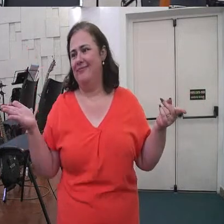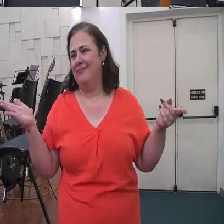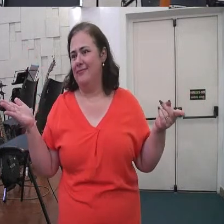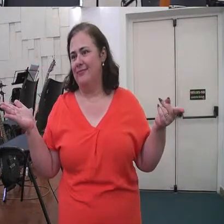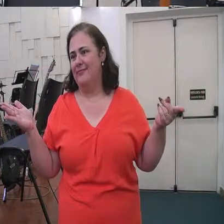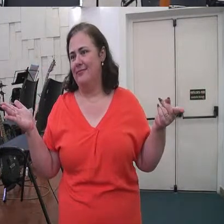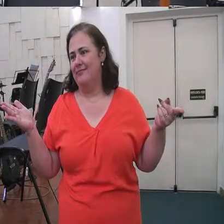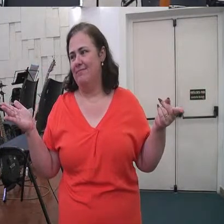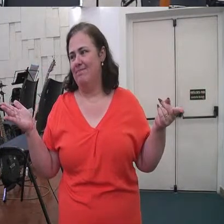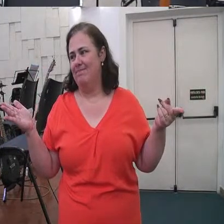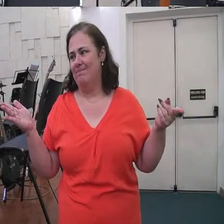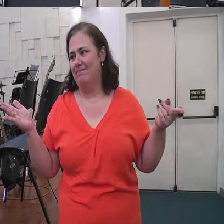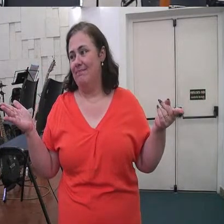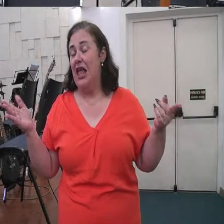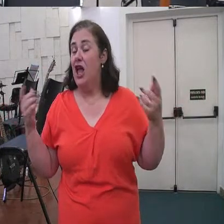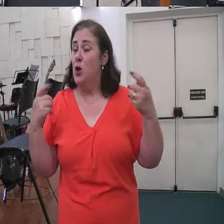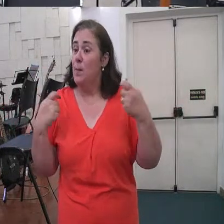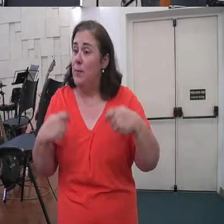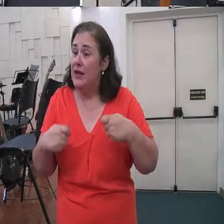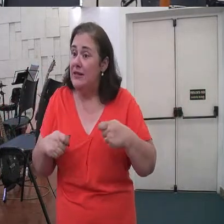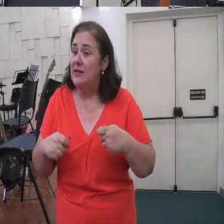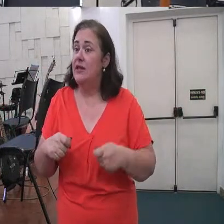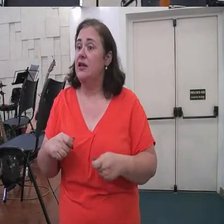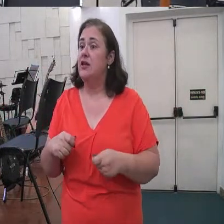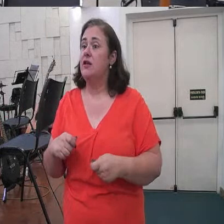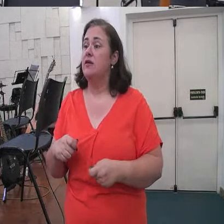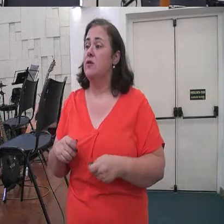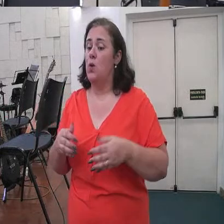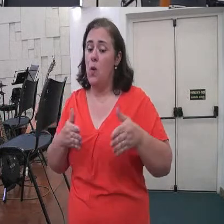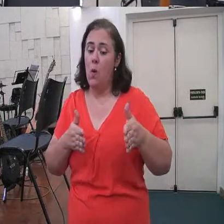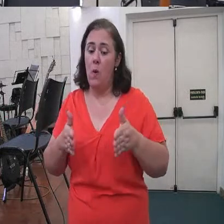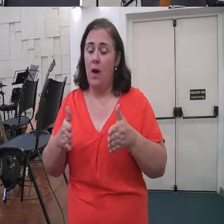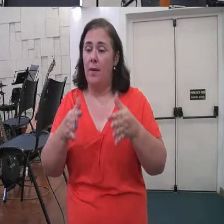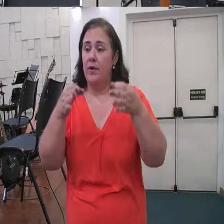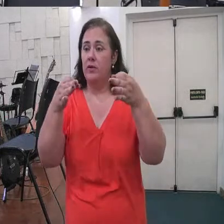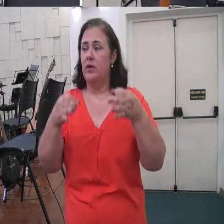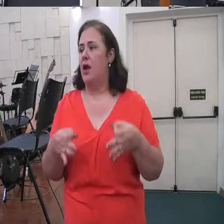conexão. Jesus Cristo diz assim, se alguém está em Cristo,